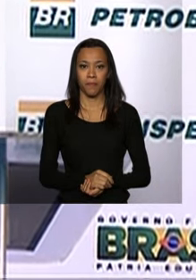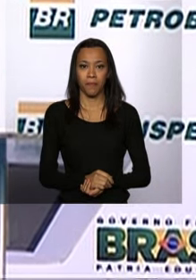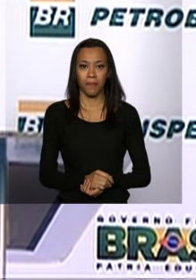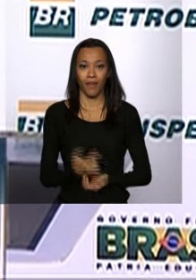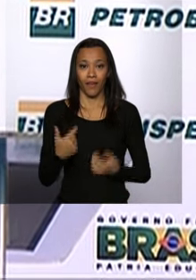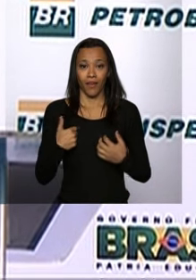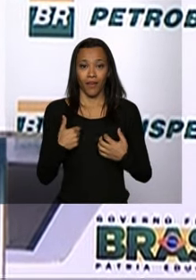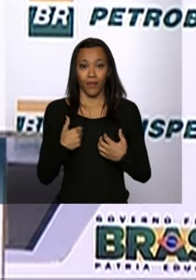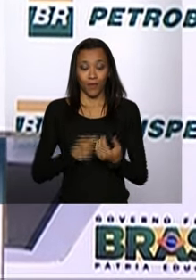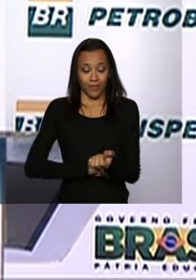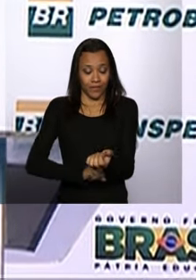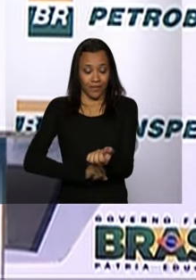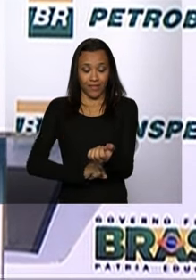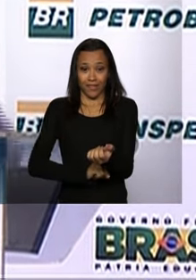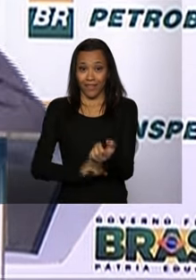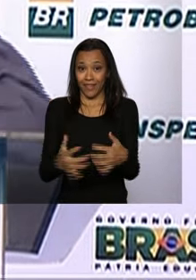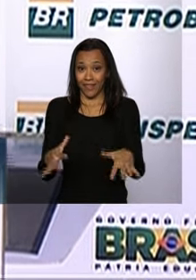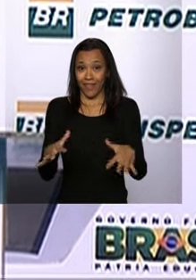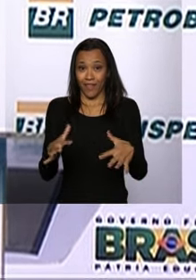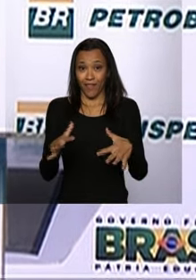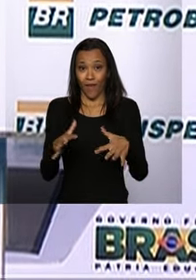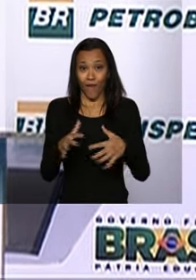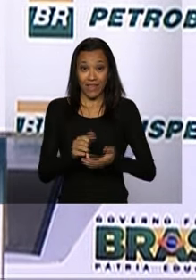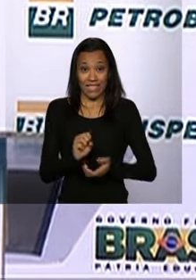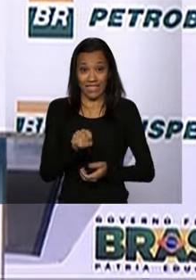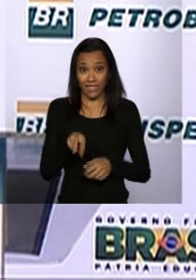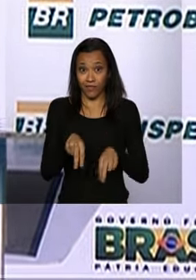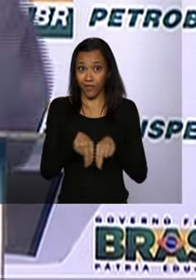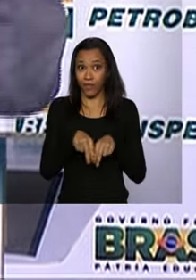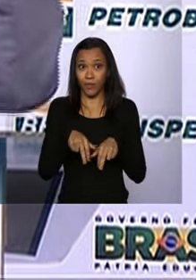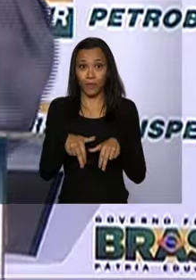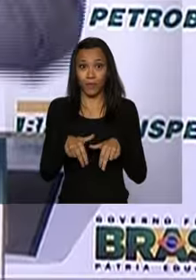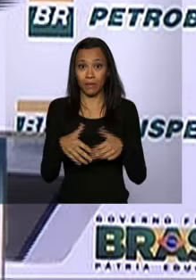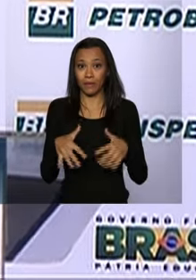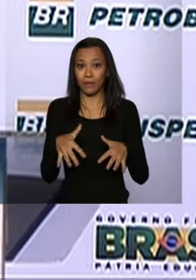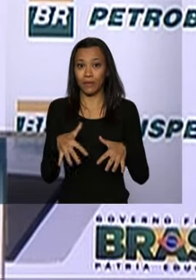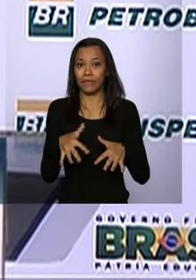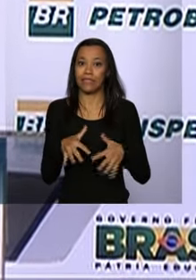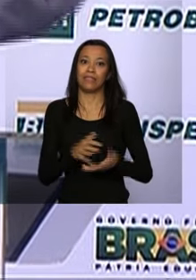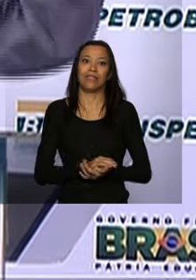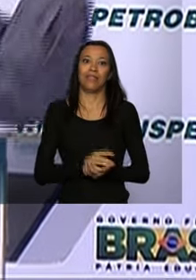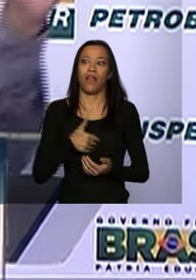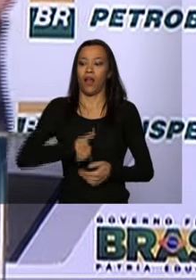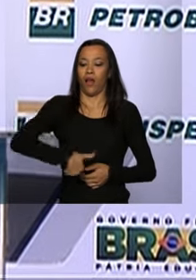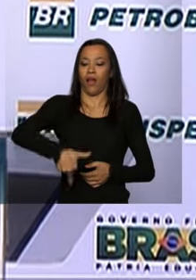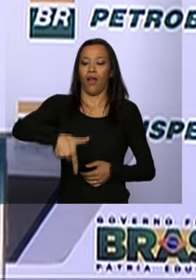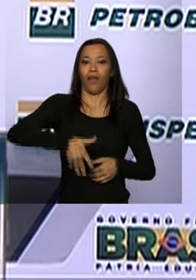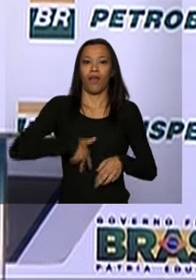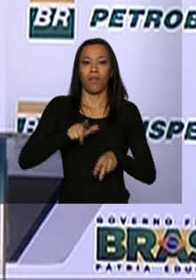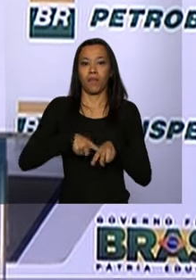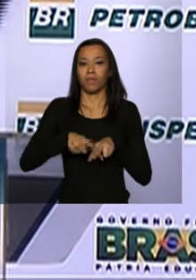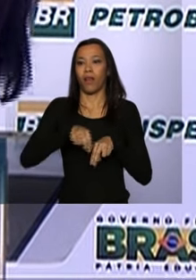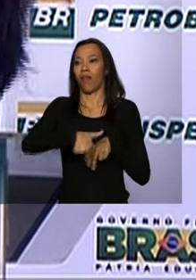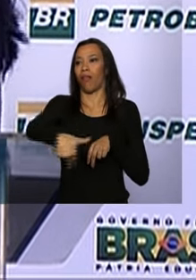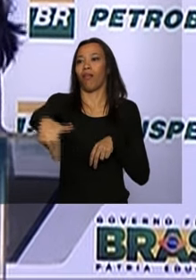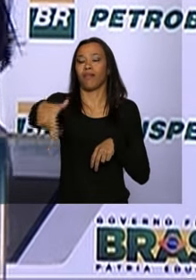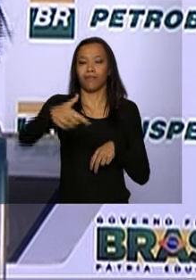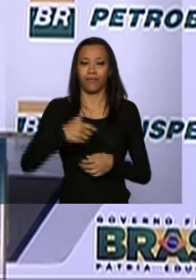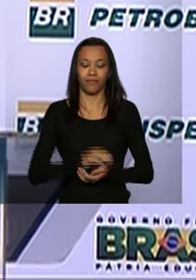Gente, eu tô tão nervosa que se minha perna não fosse junto do corpo, eu garanto que ela saía correndo sozinha.